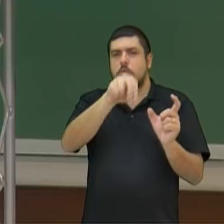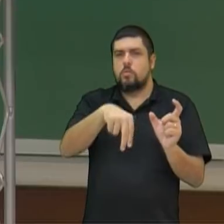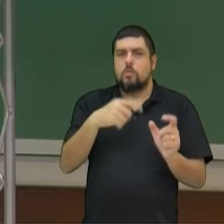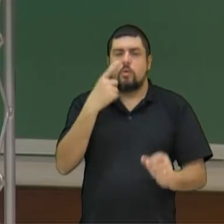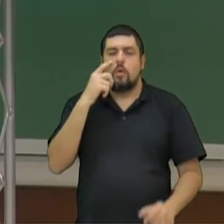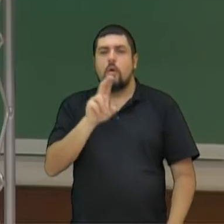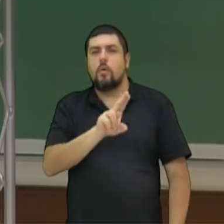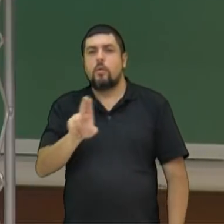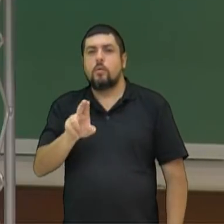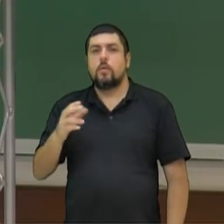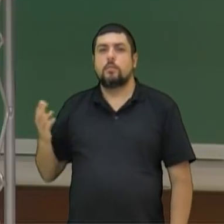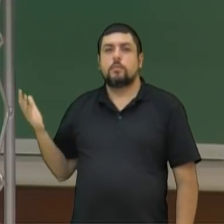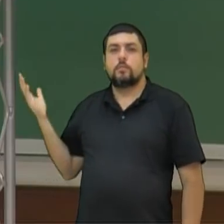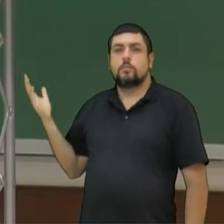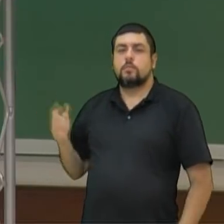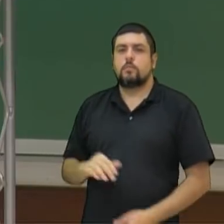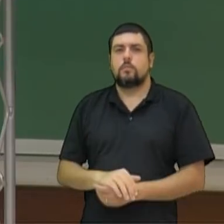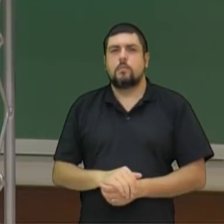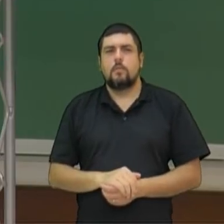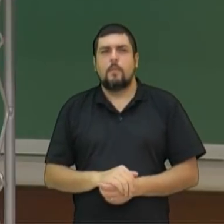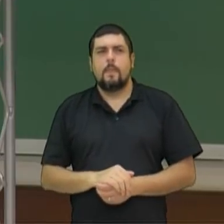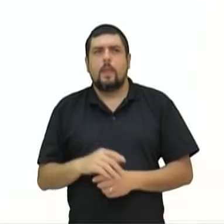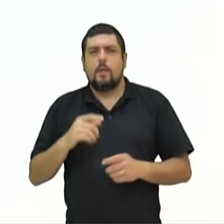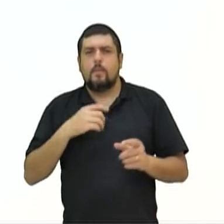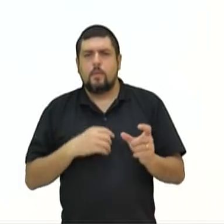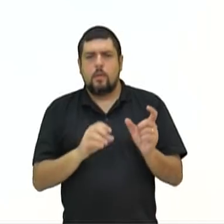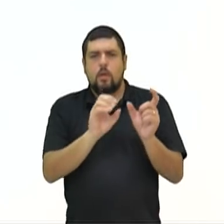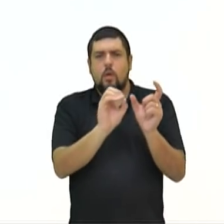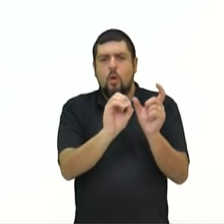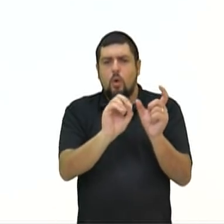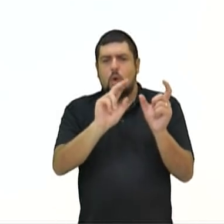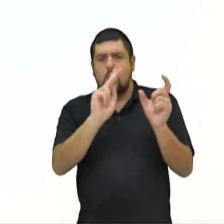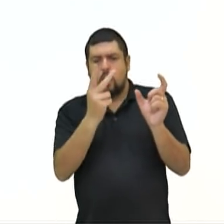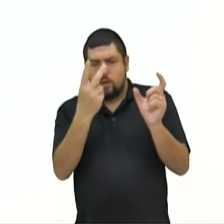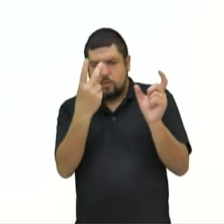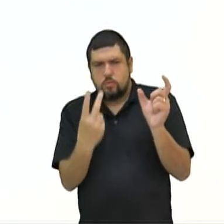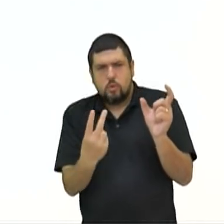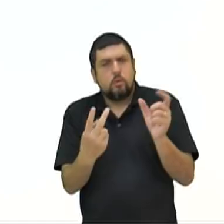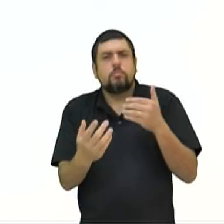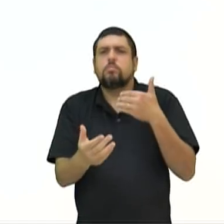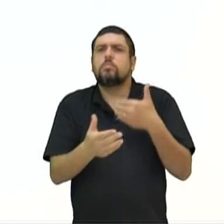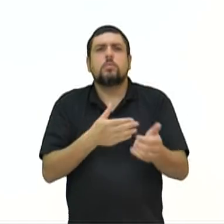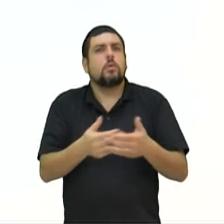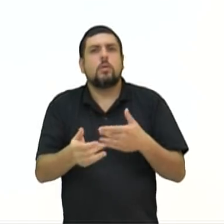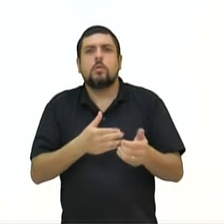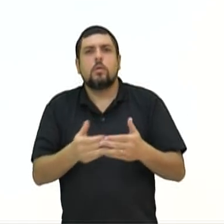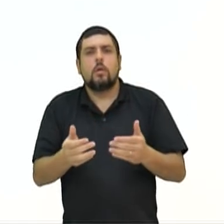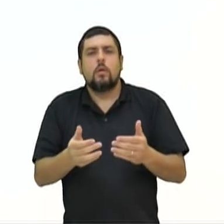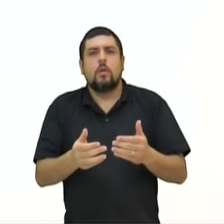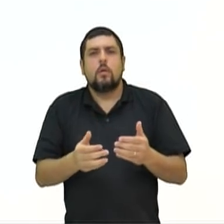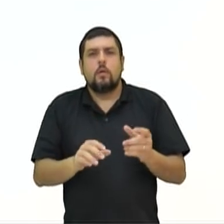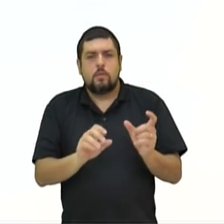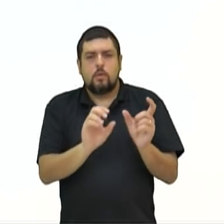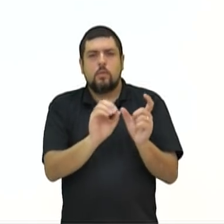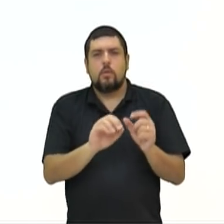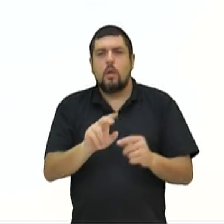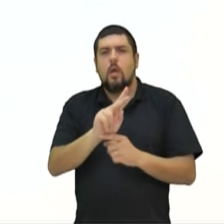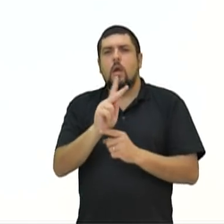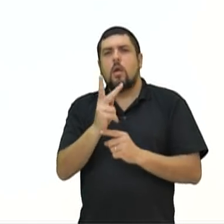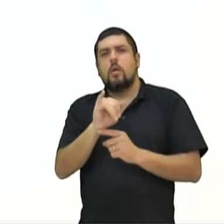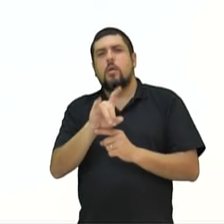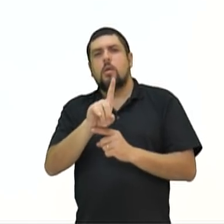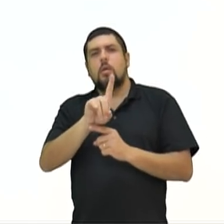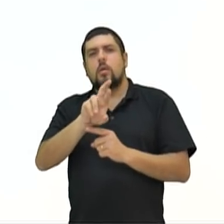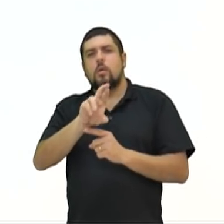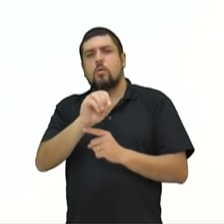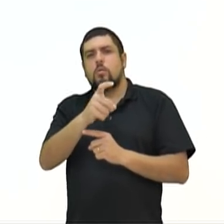cálcio. Nossa, mas tem um 2, não seria um dihidróxido? Não, já te falei, cara. É só hidróxido de. Acabou.